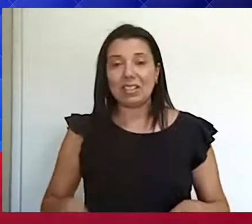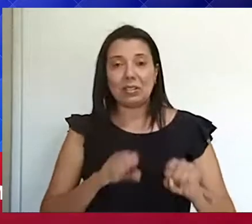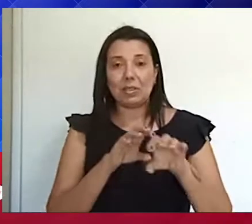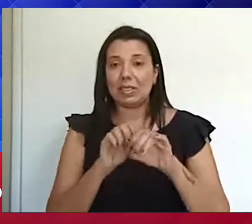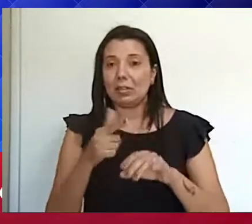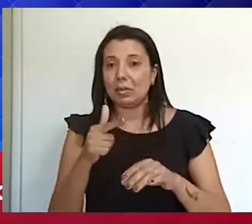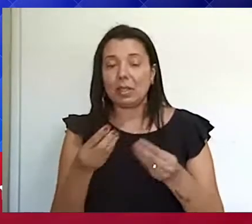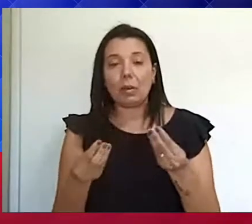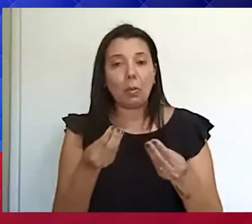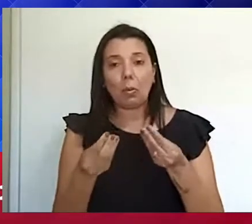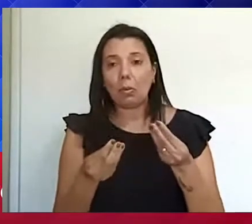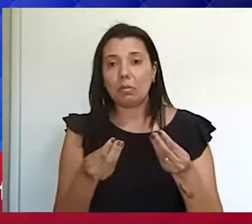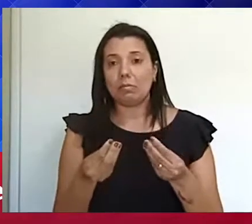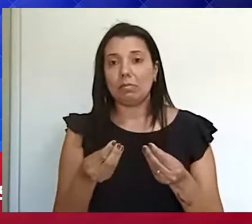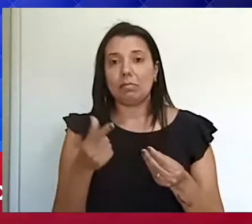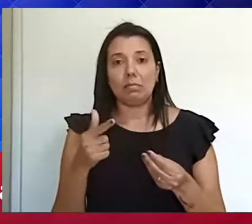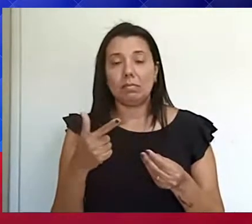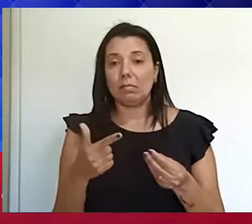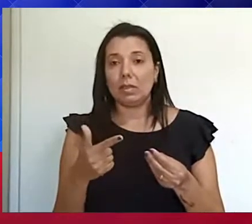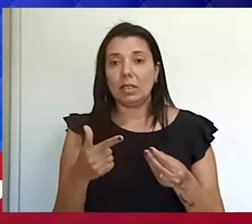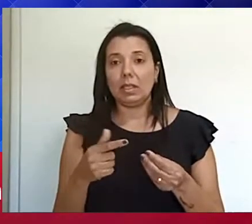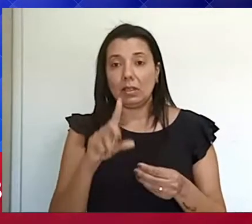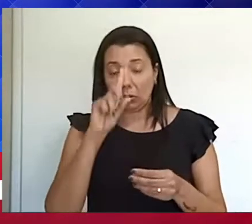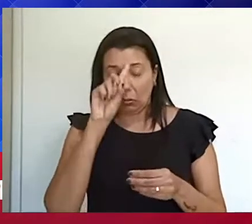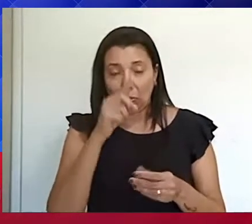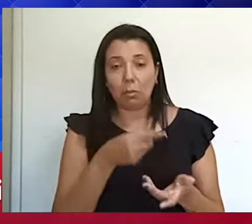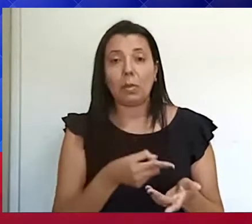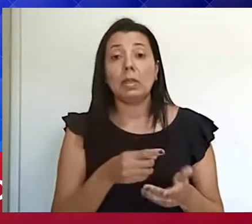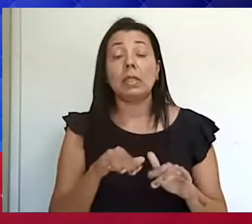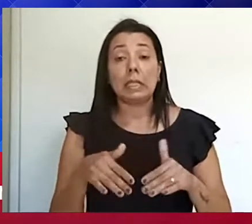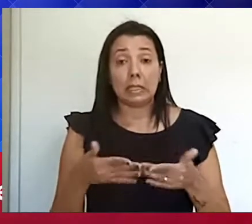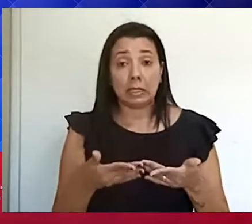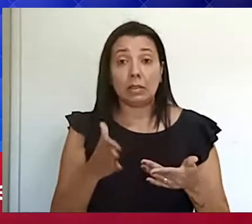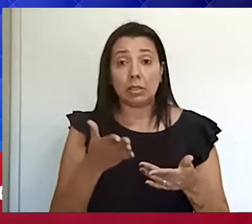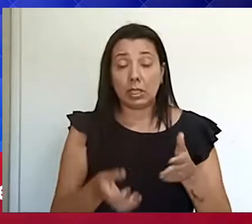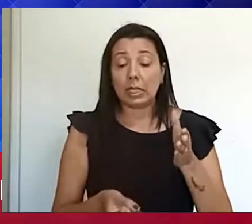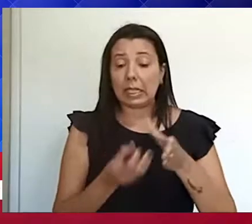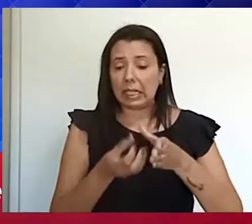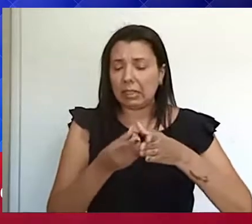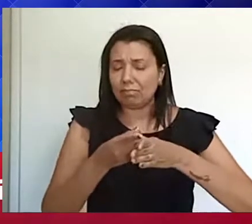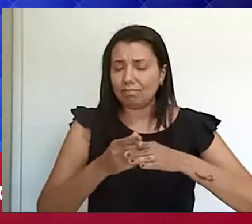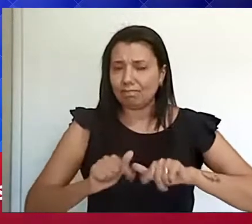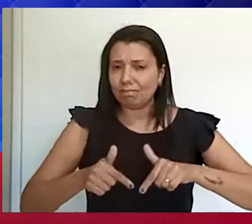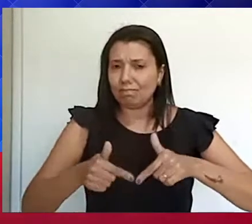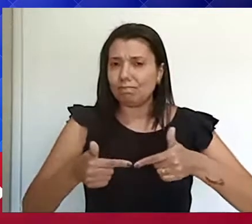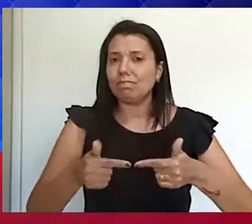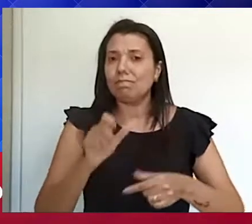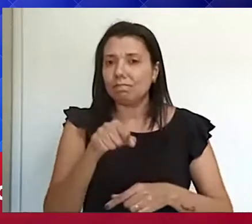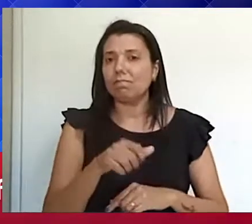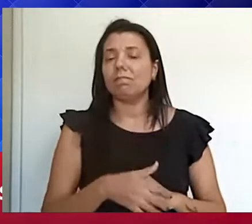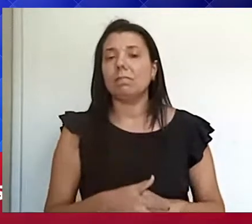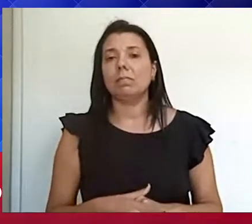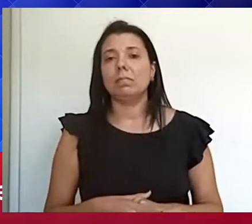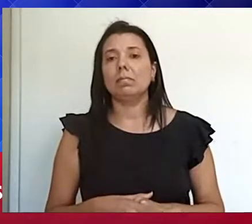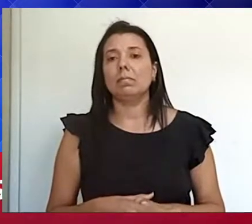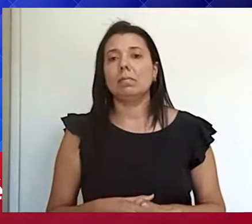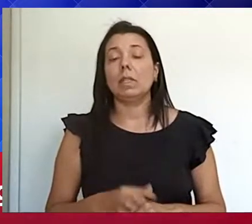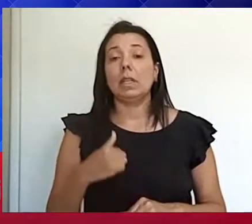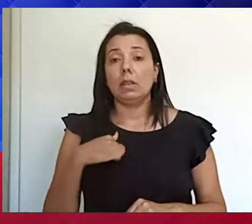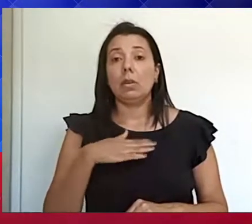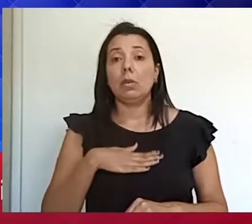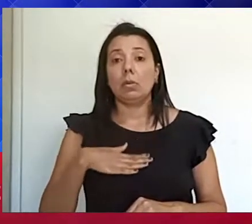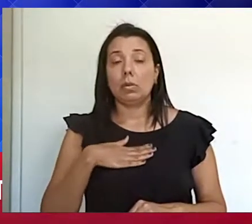professores não têm esse comando, né? Então já era desafiador, o momento é mais desafiador ainda. E eu queria